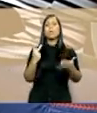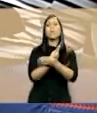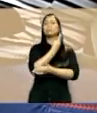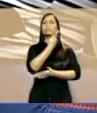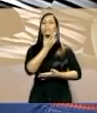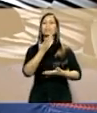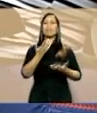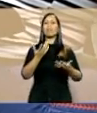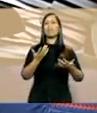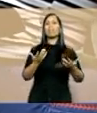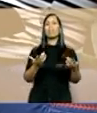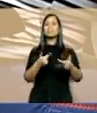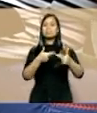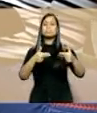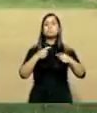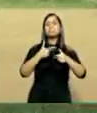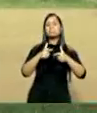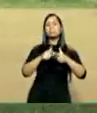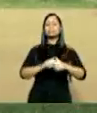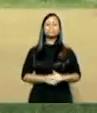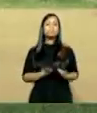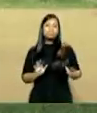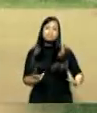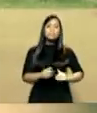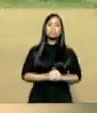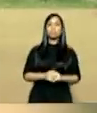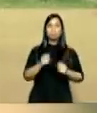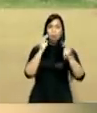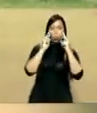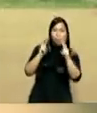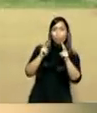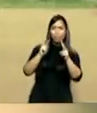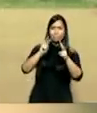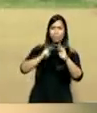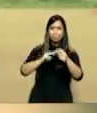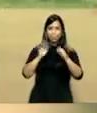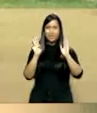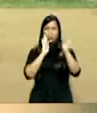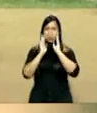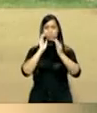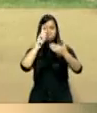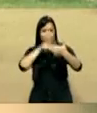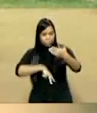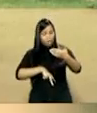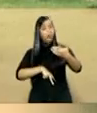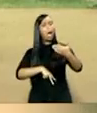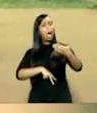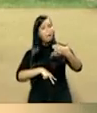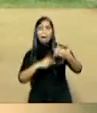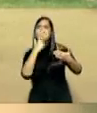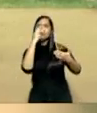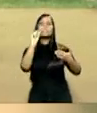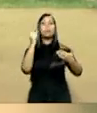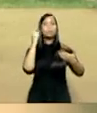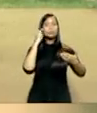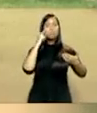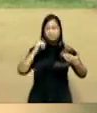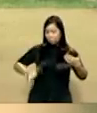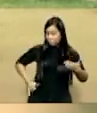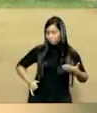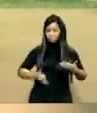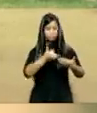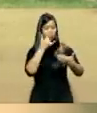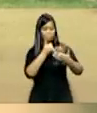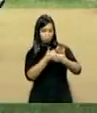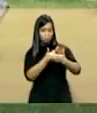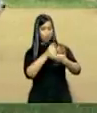tipo de tormento. Com uma breve olhada nas redes sociais, dá para perceber que muita gente não pensa duas vezes na